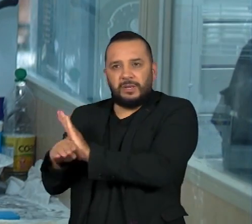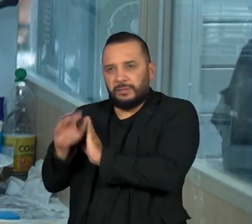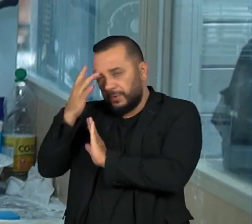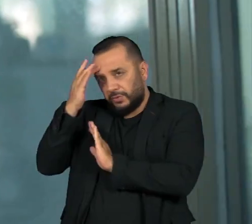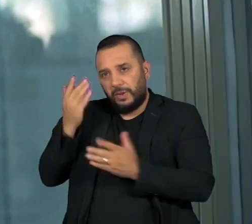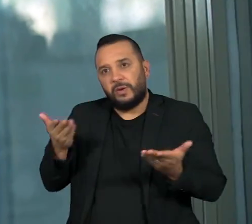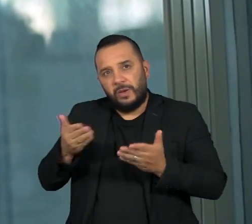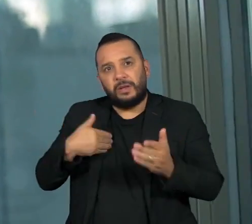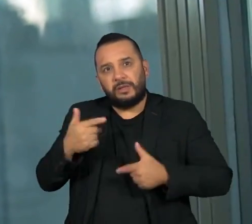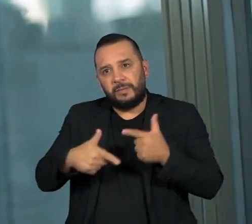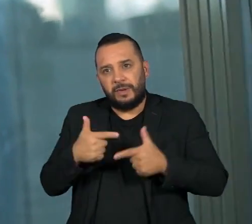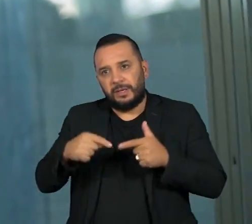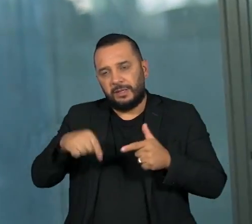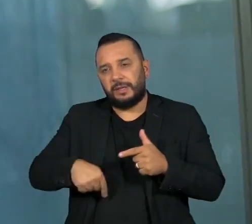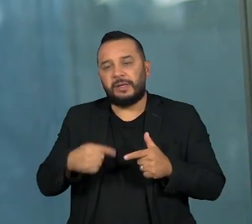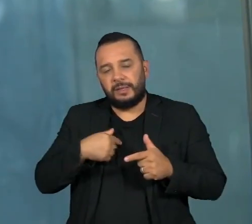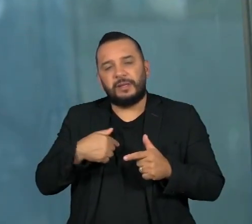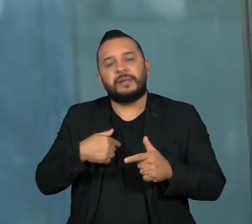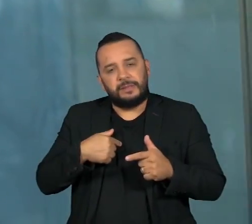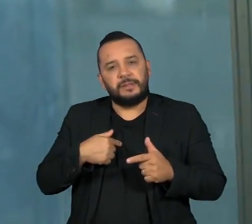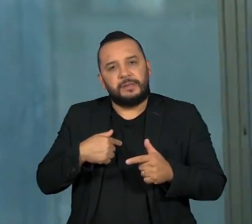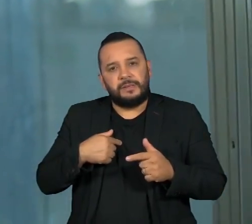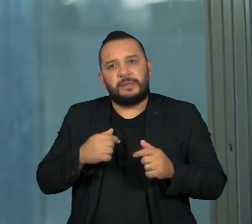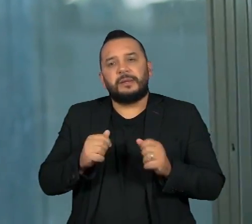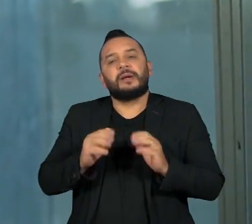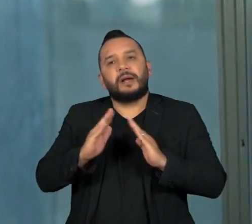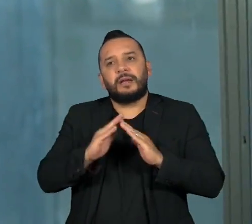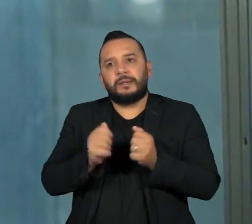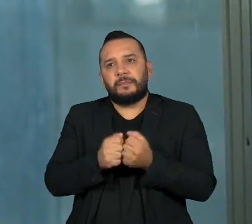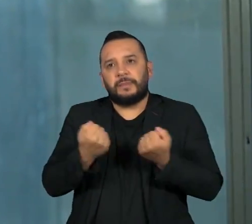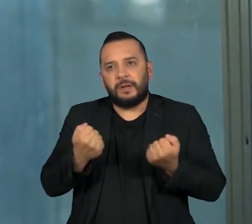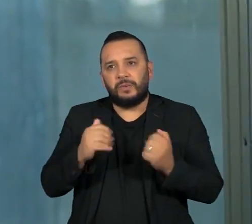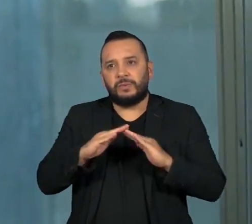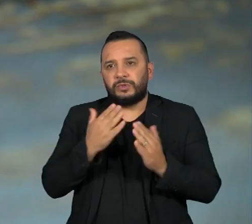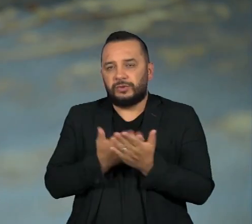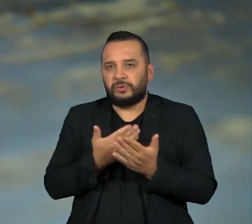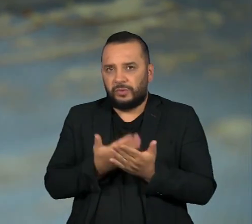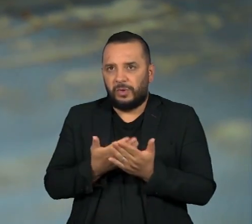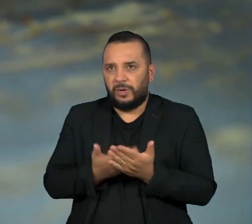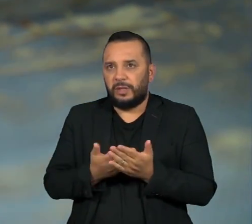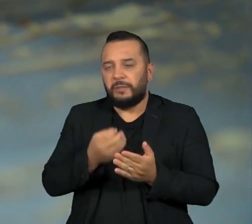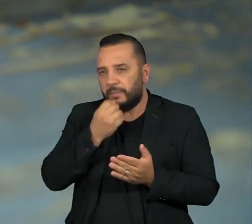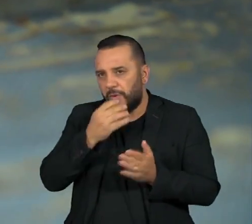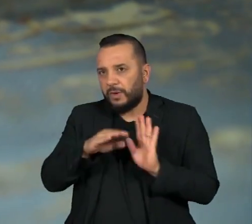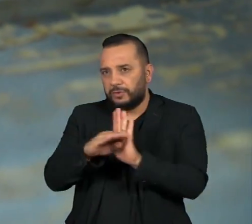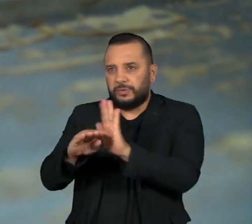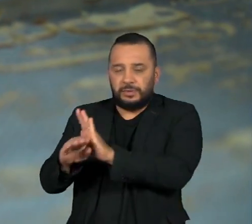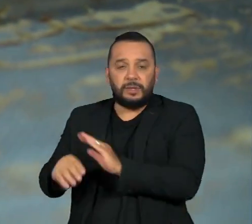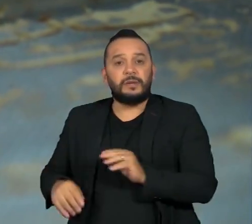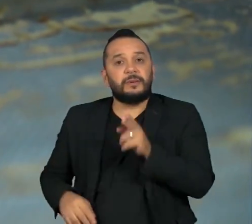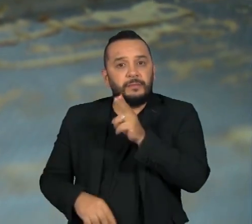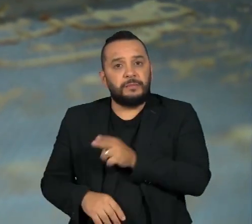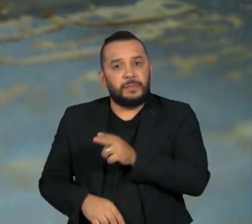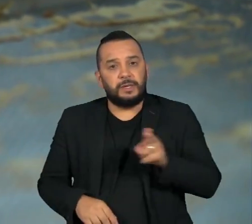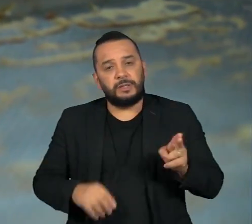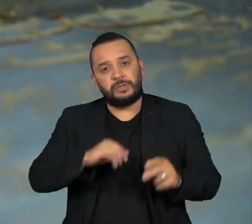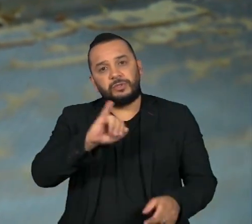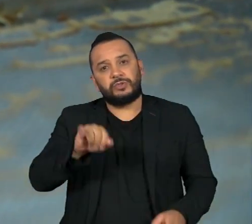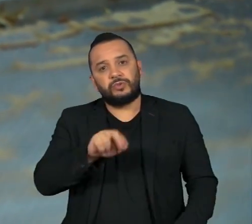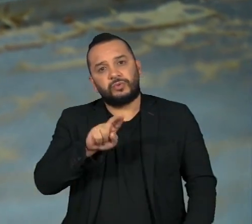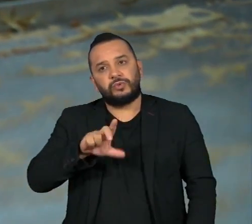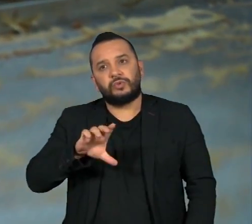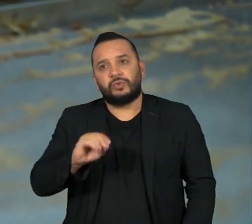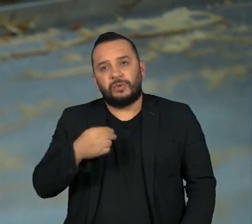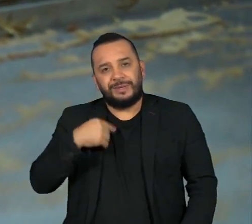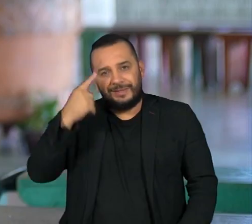padaria escola, então, assim, para mim é muito gratificante poder ajudar. Eu falo que o Padre Júlio teve uma ideia excelente quando pensou essa questão